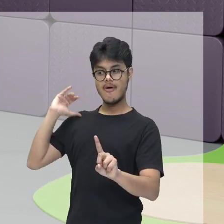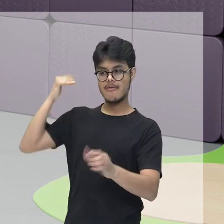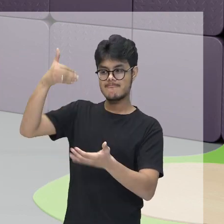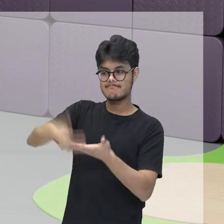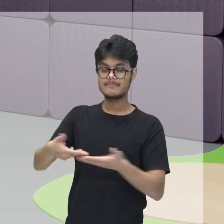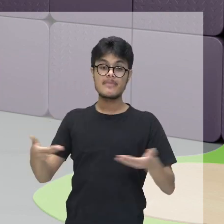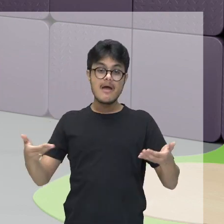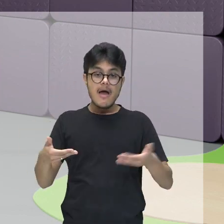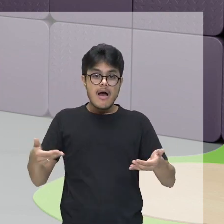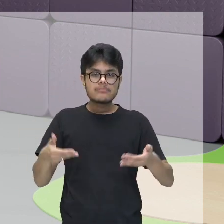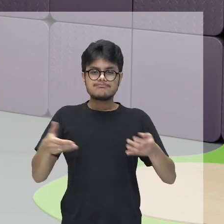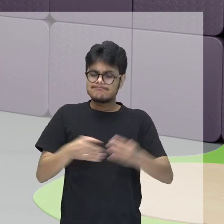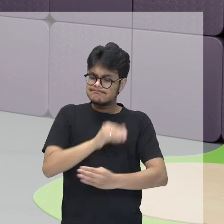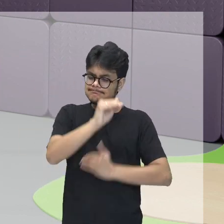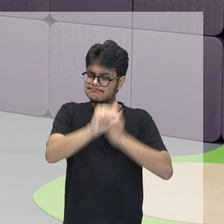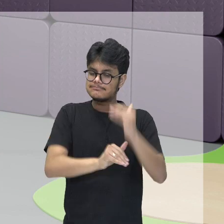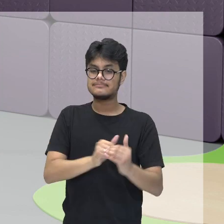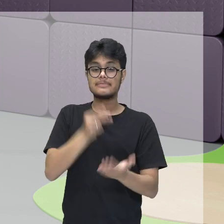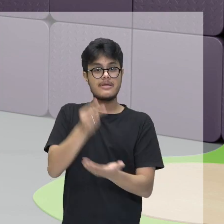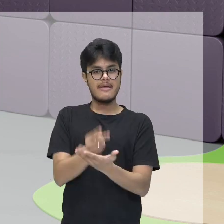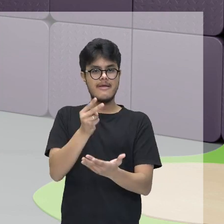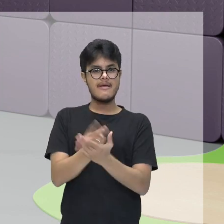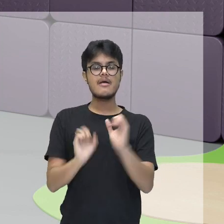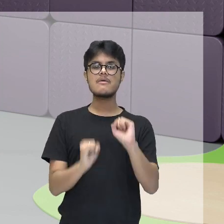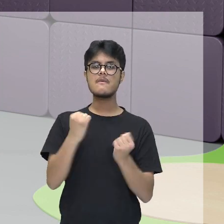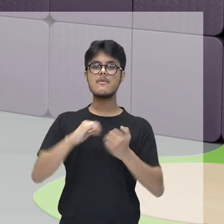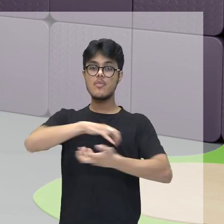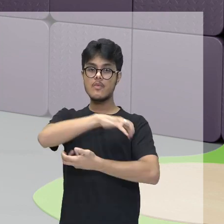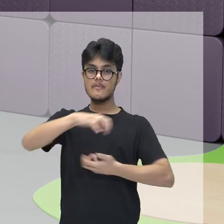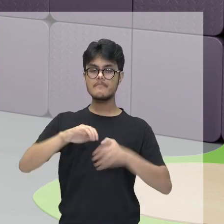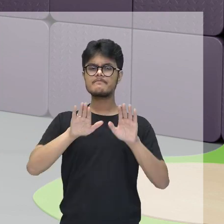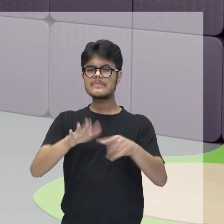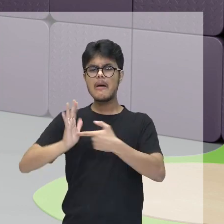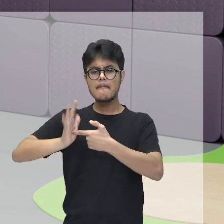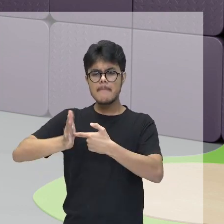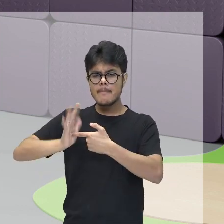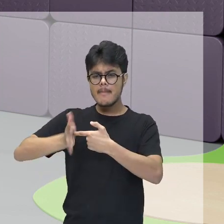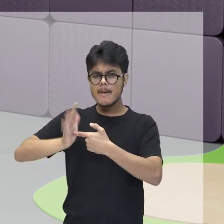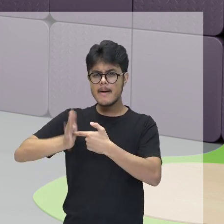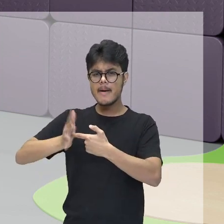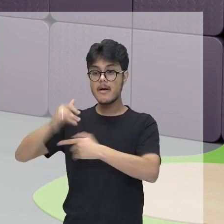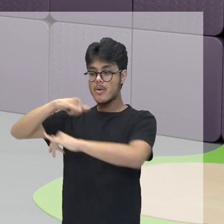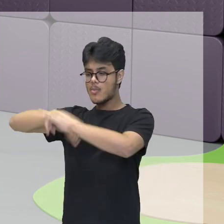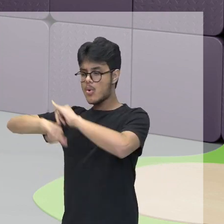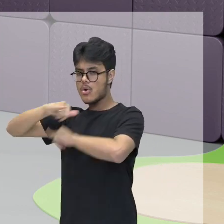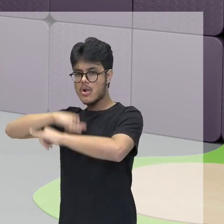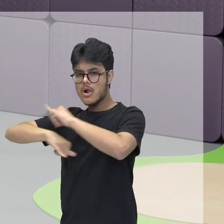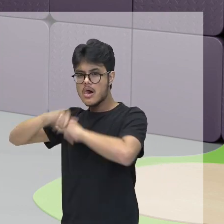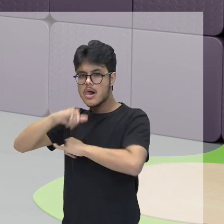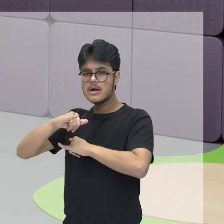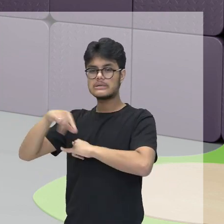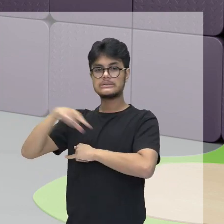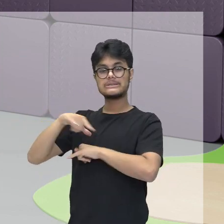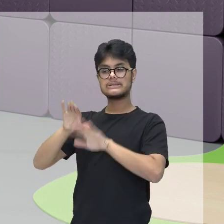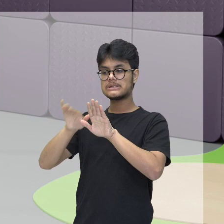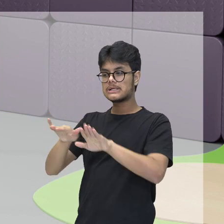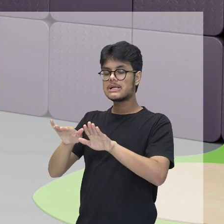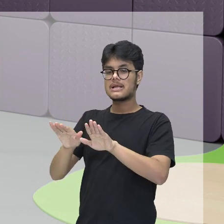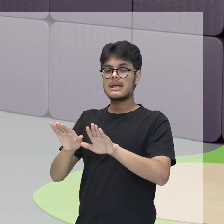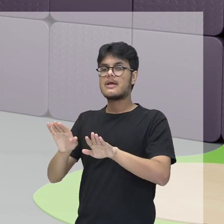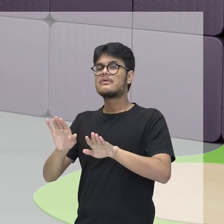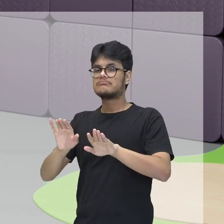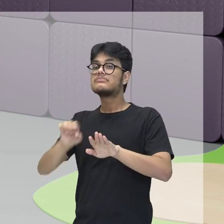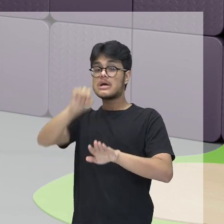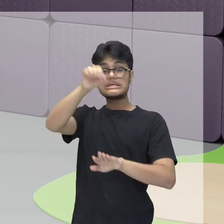de industrialização ainda está ocorrendo. E aí as máquinas térmicas, elas vêm ali para poder transformar